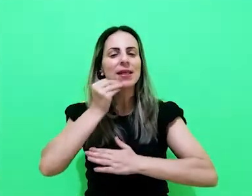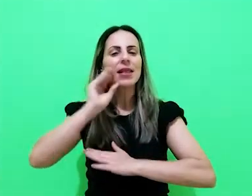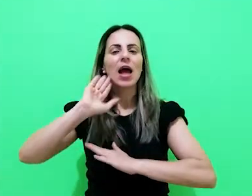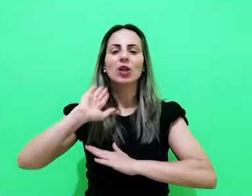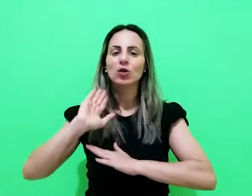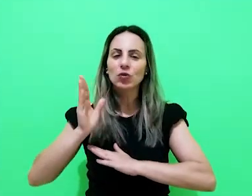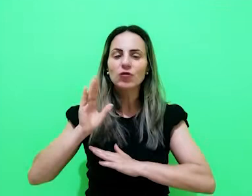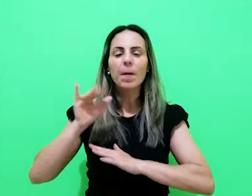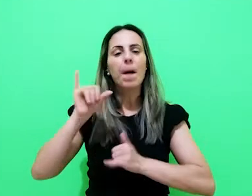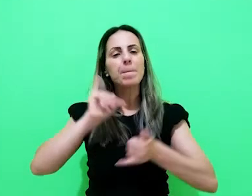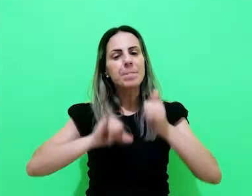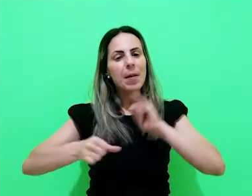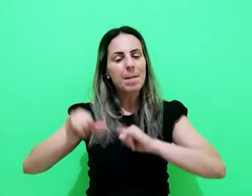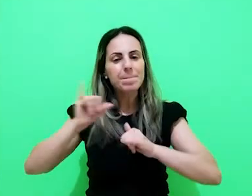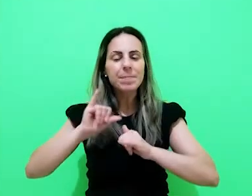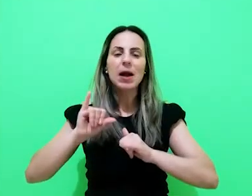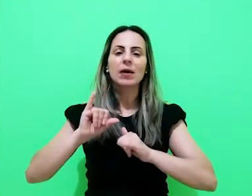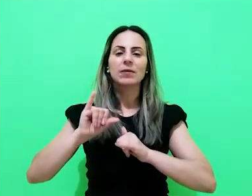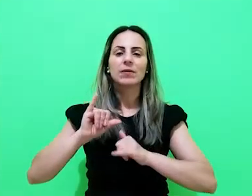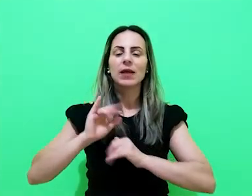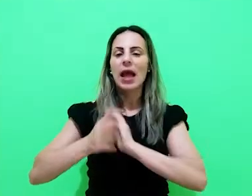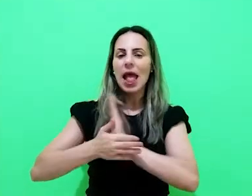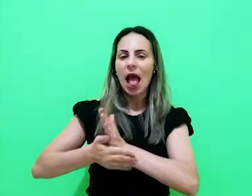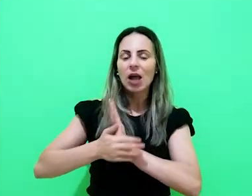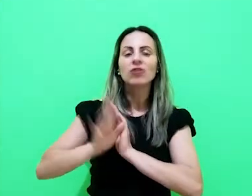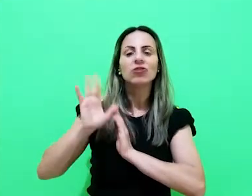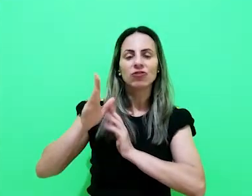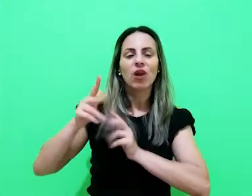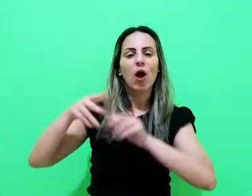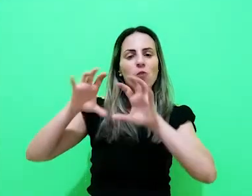testados, laboratório e radiologia funcionando e